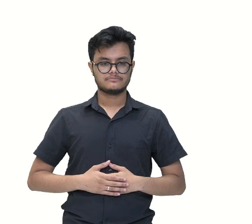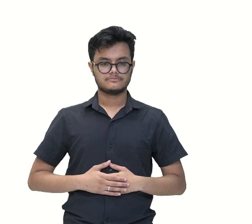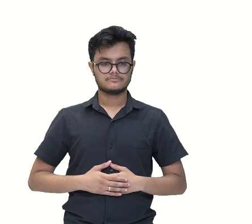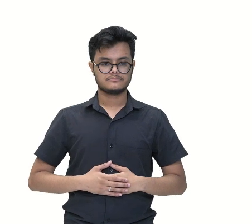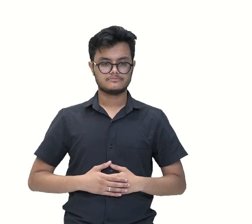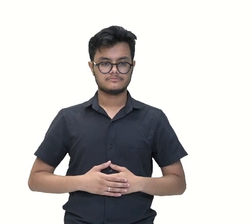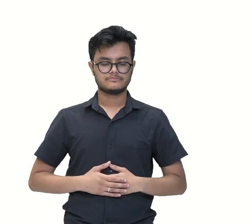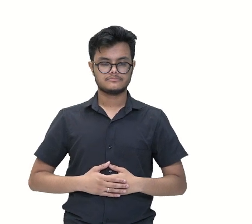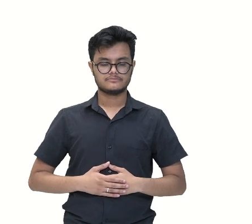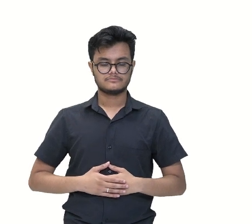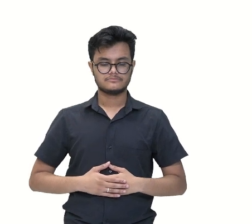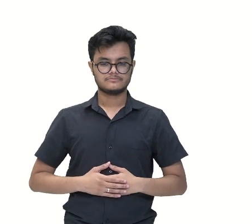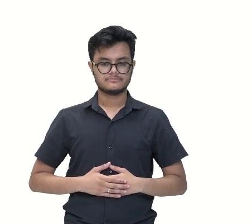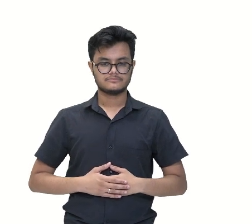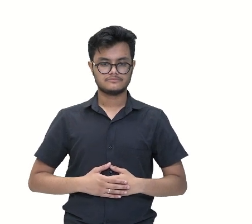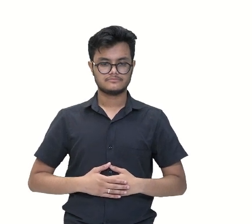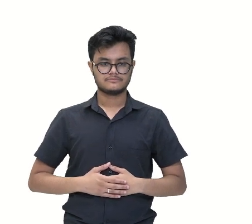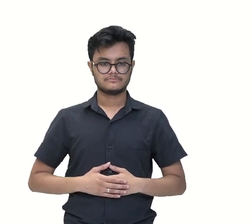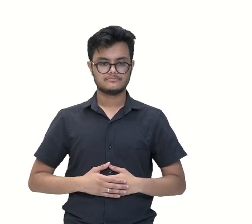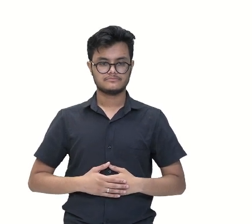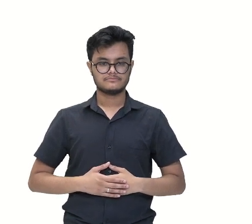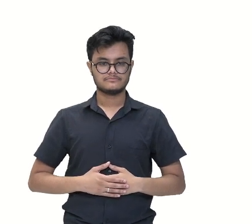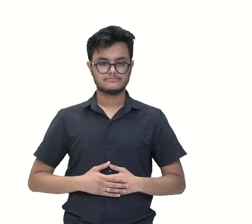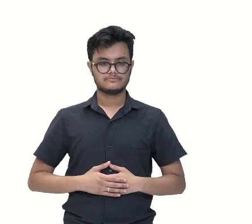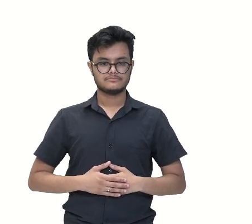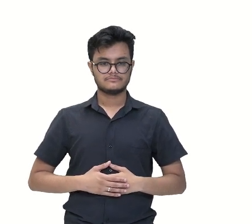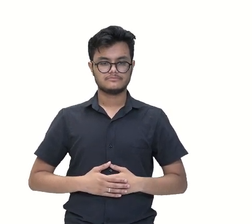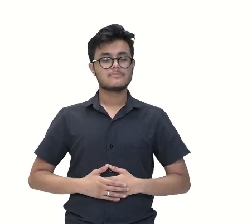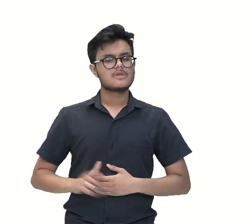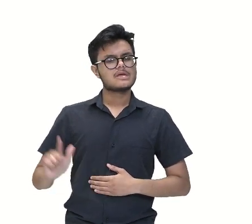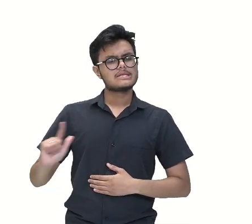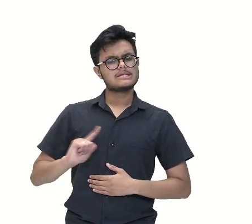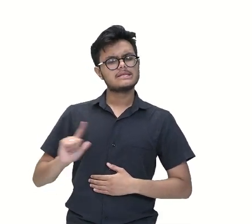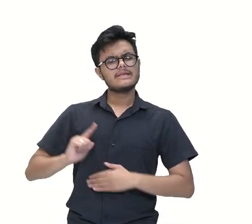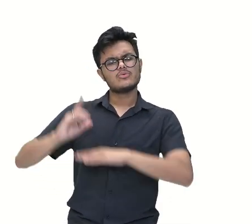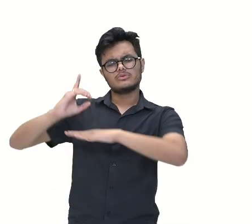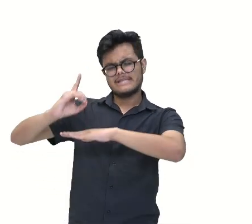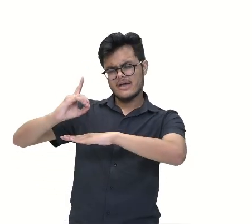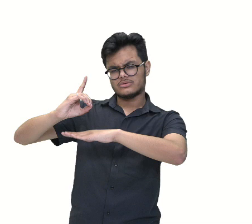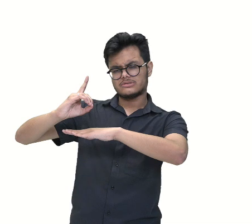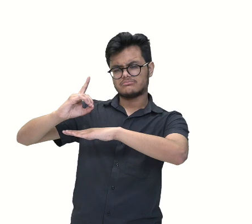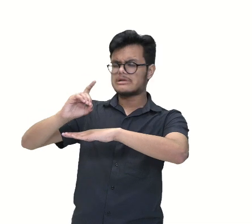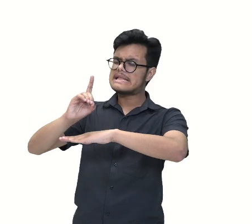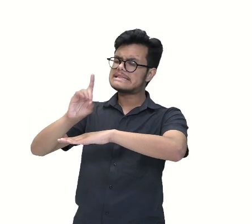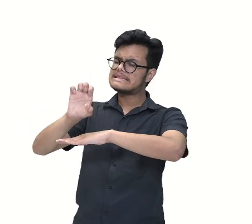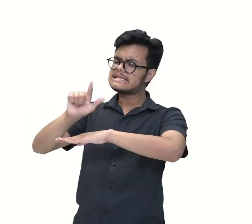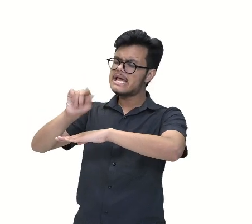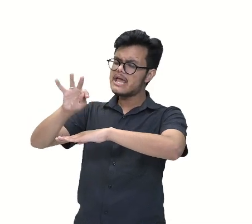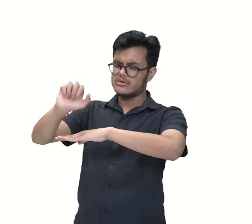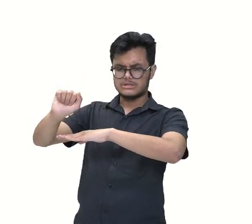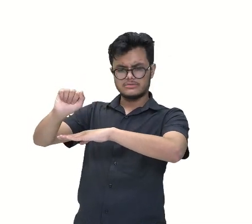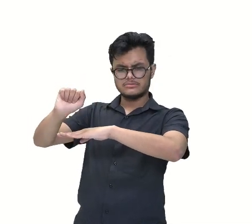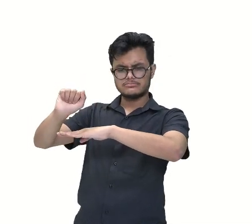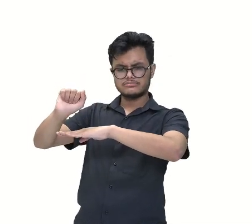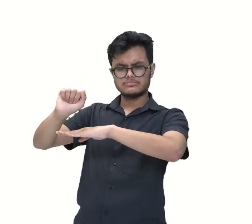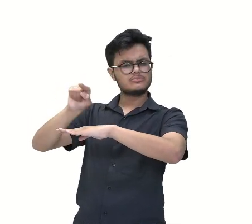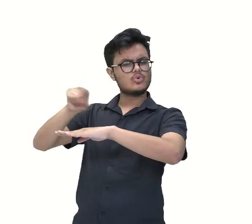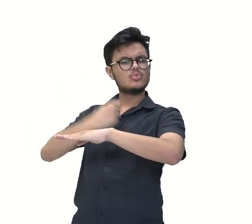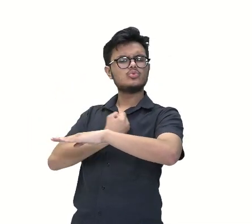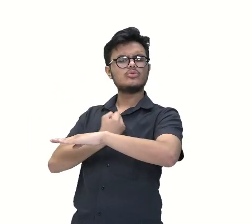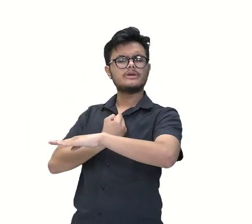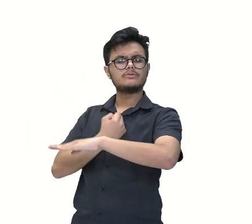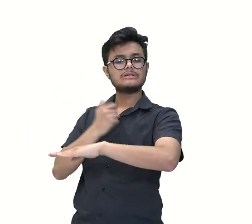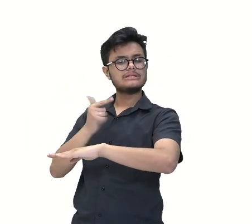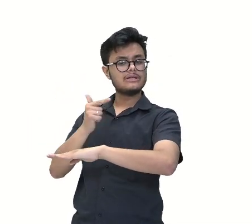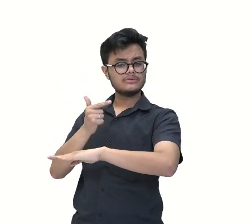Muito bem. Nós temos aqui o valor do delta. Não temos, né? Não temos o